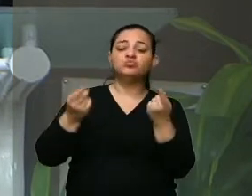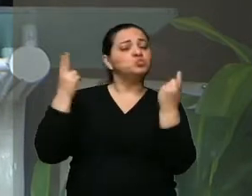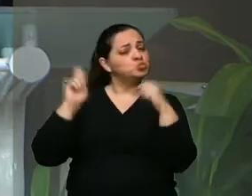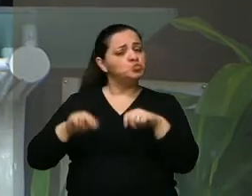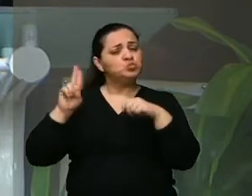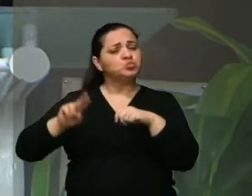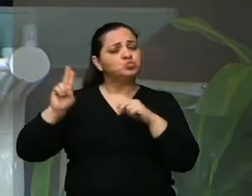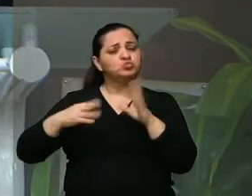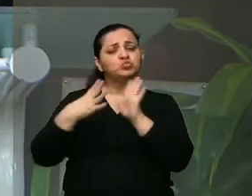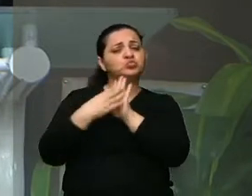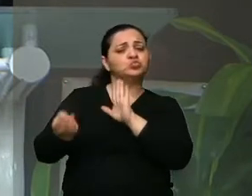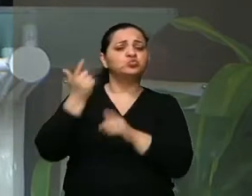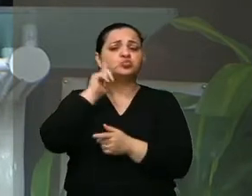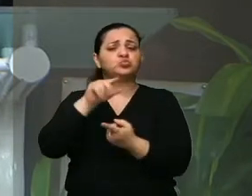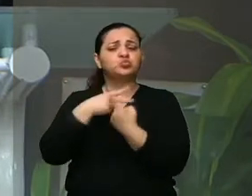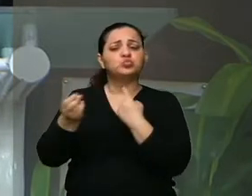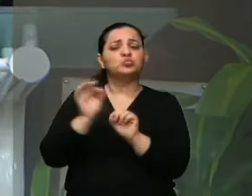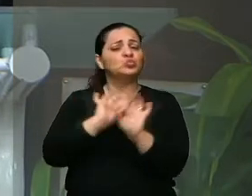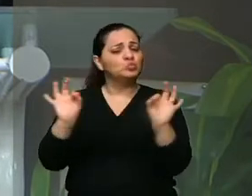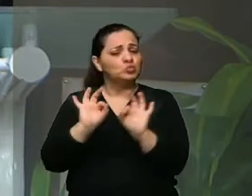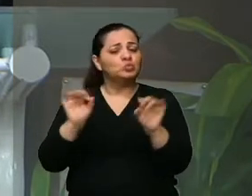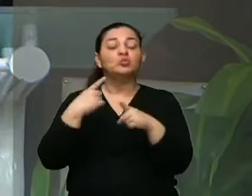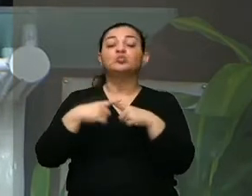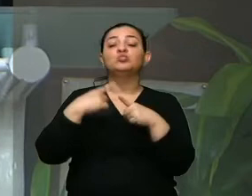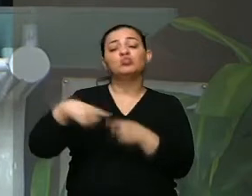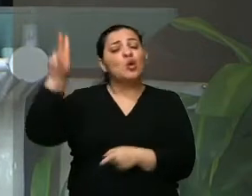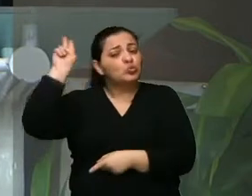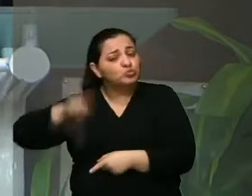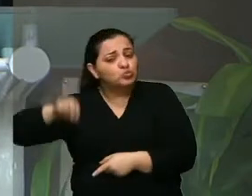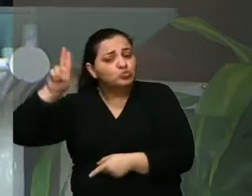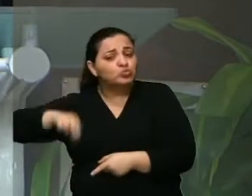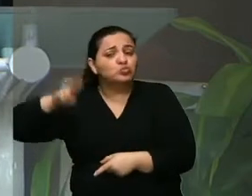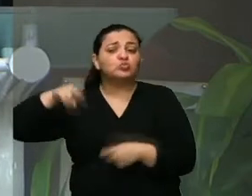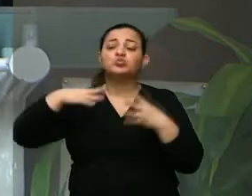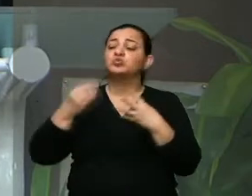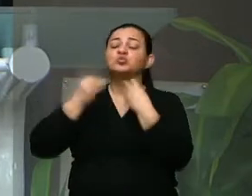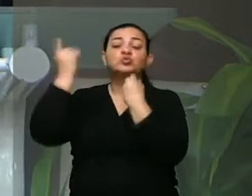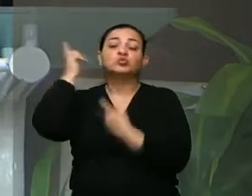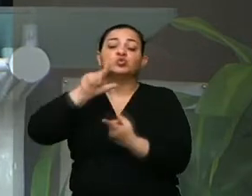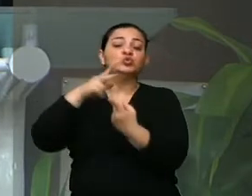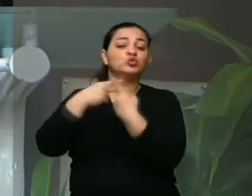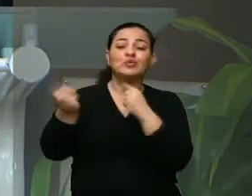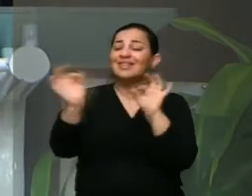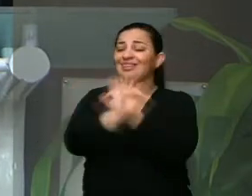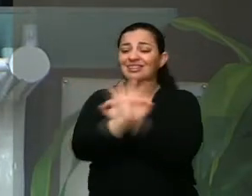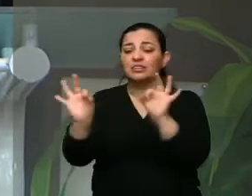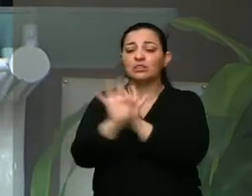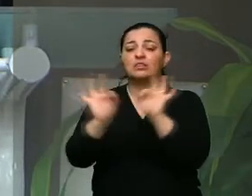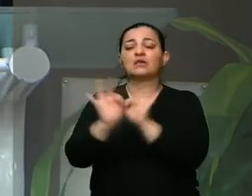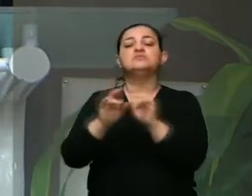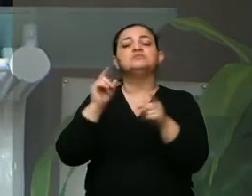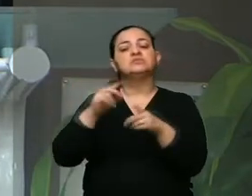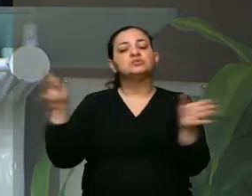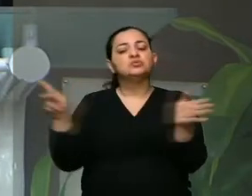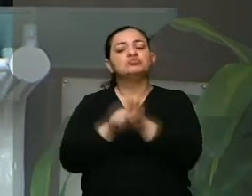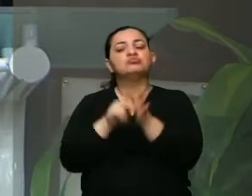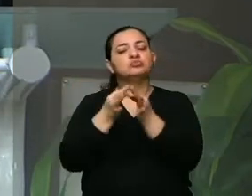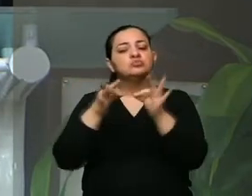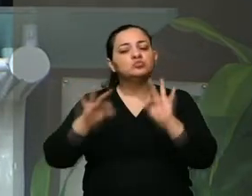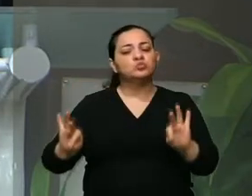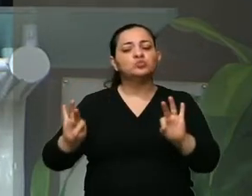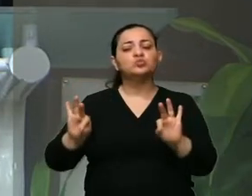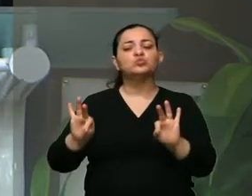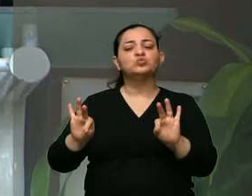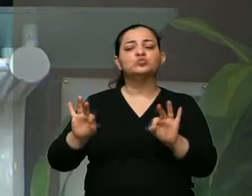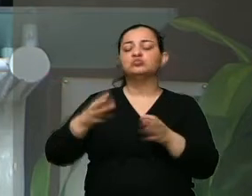herança você sabia disto ele nunca receberia nenhuma herança ele era simplesmente um